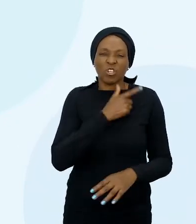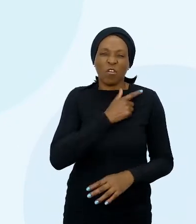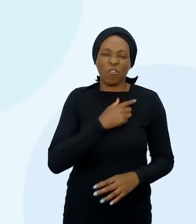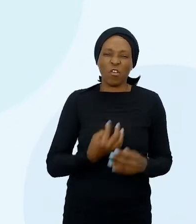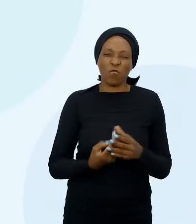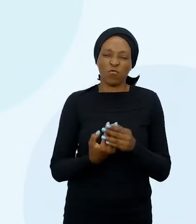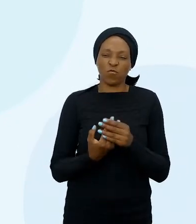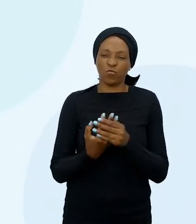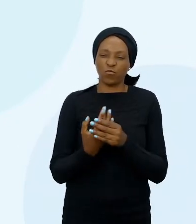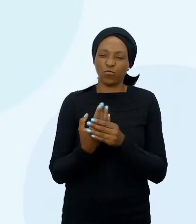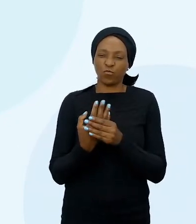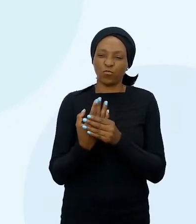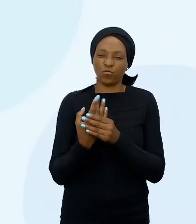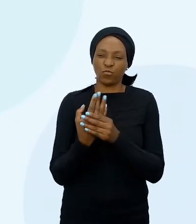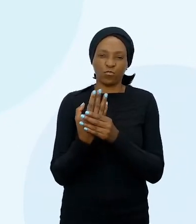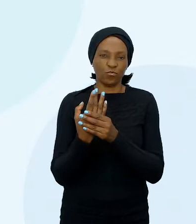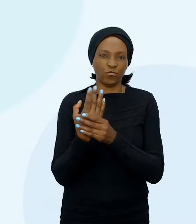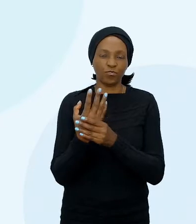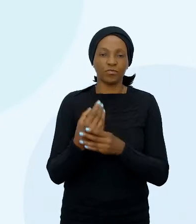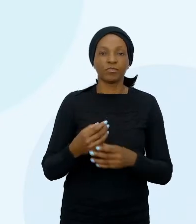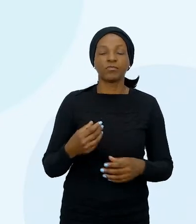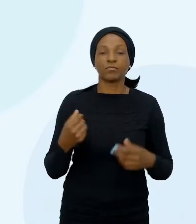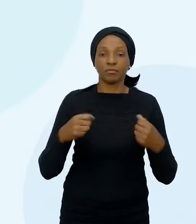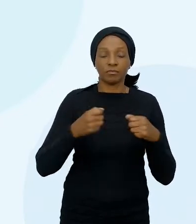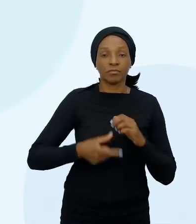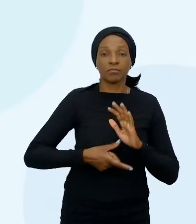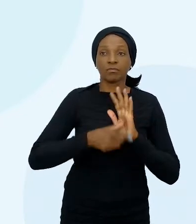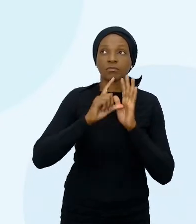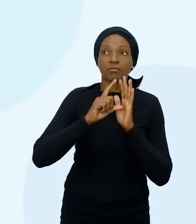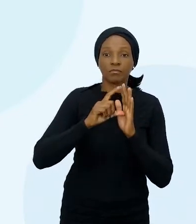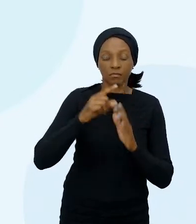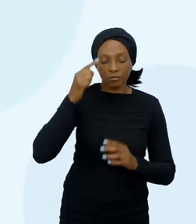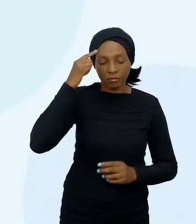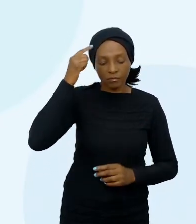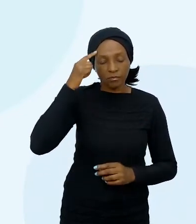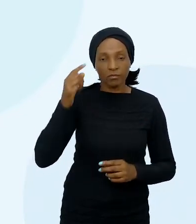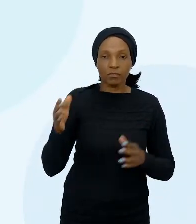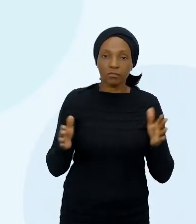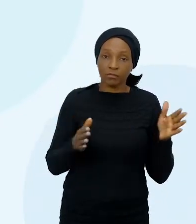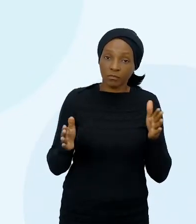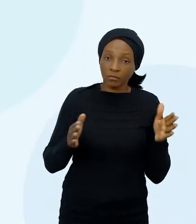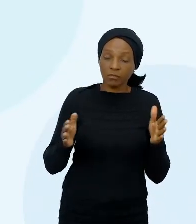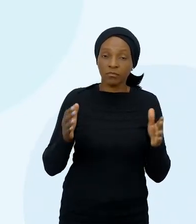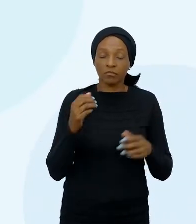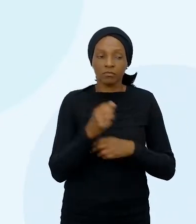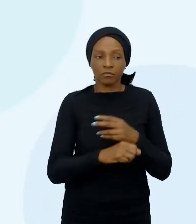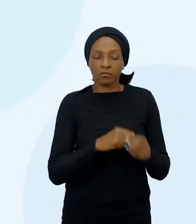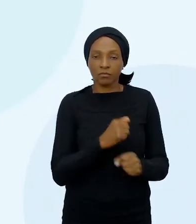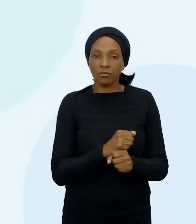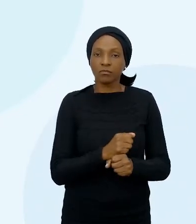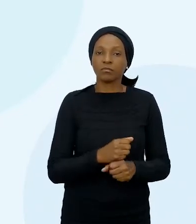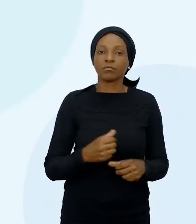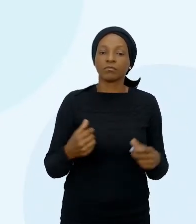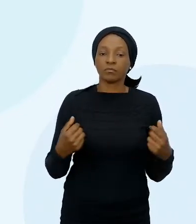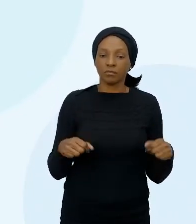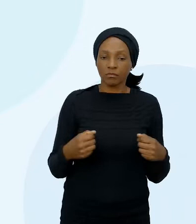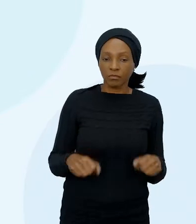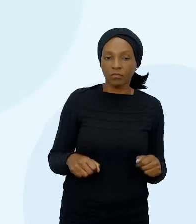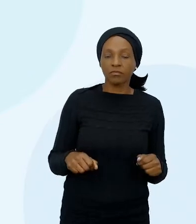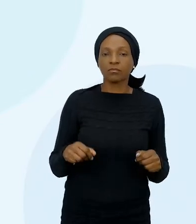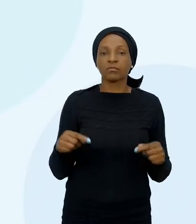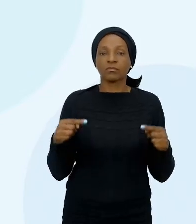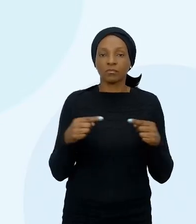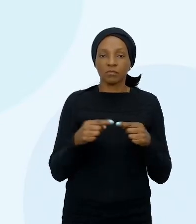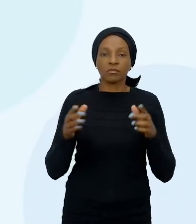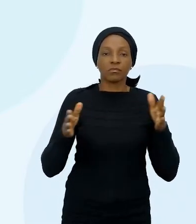rodovia. Isso tem que ser previsto antes de algumas épocas do ano, né? São previsões sazonais,